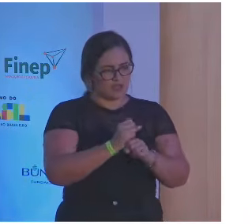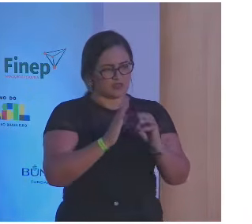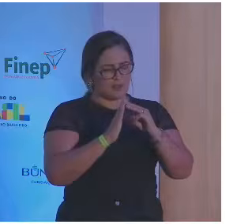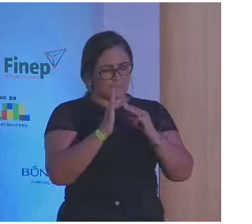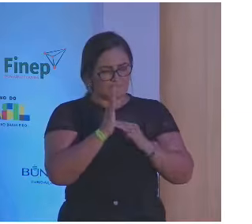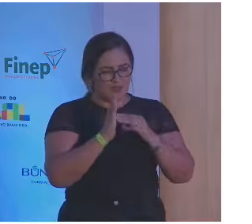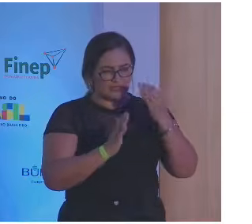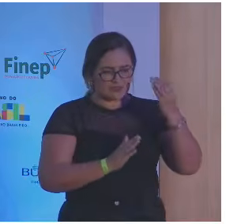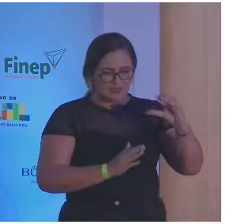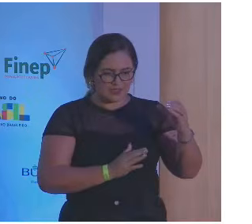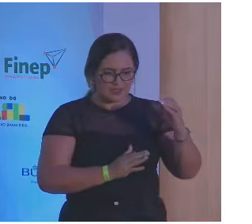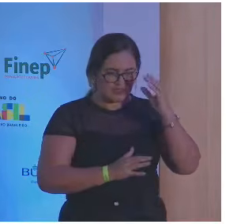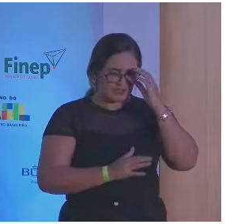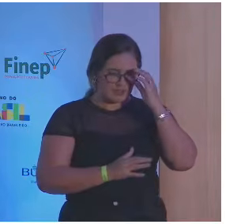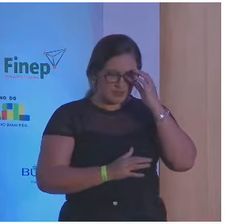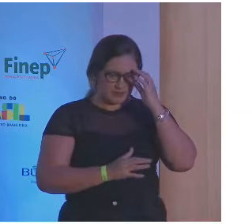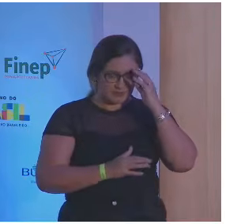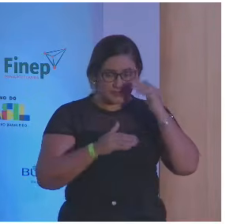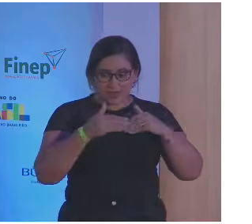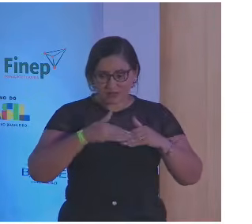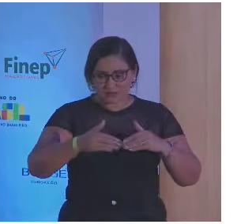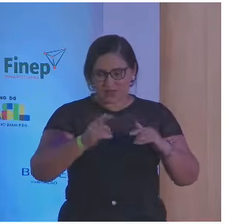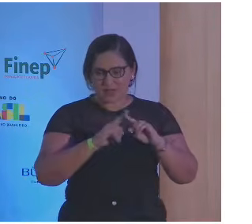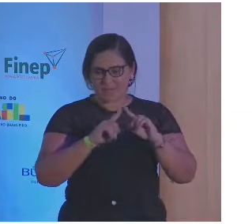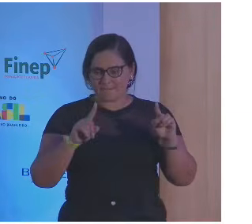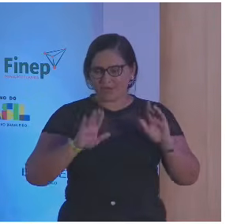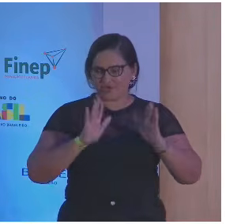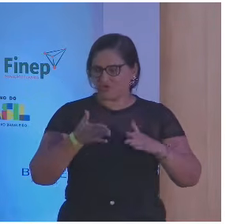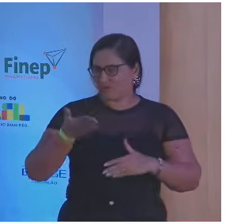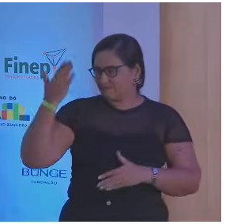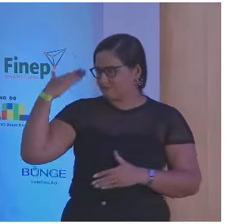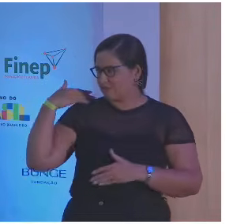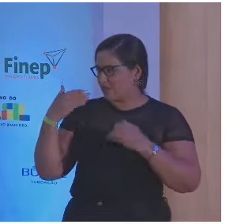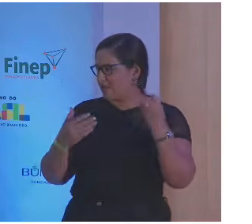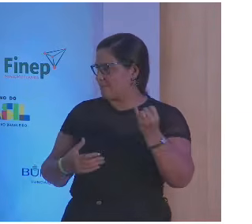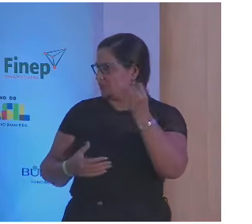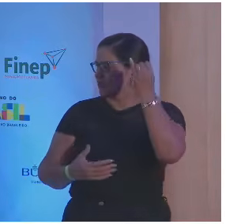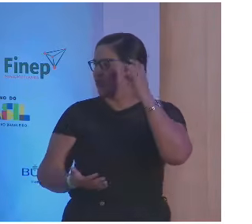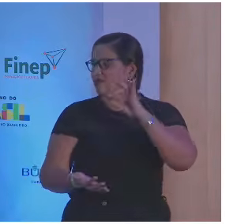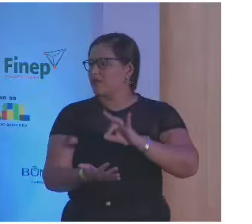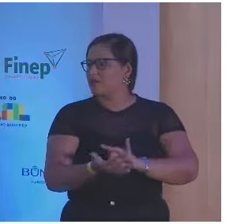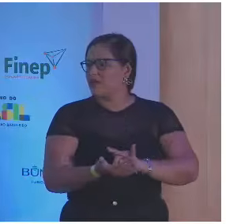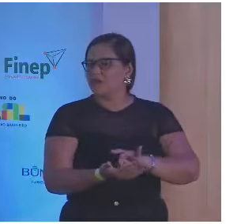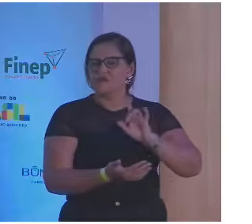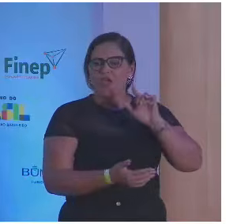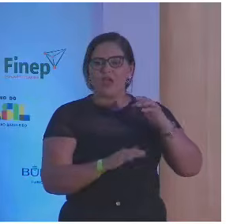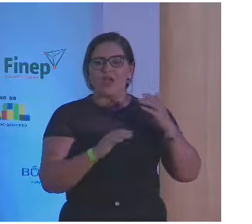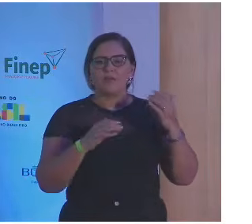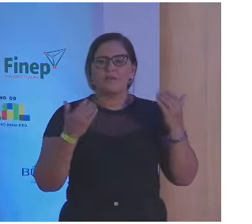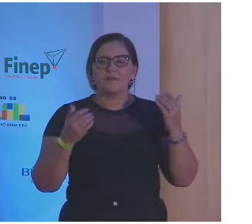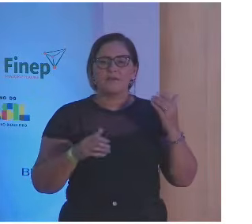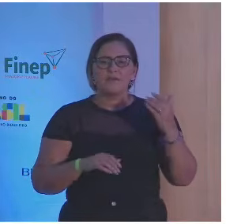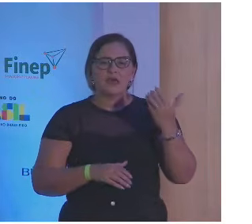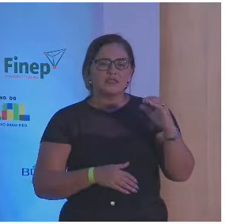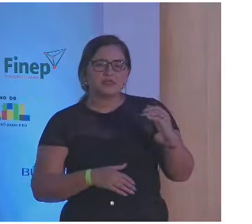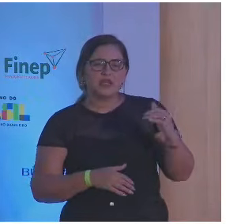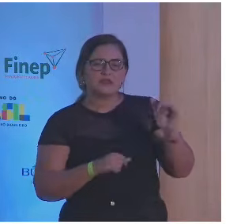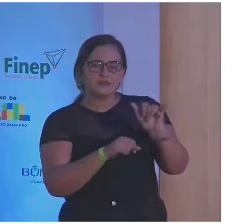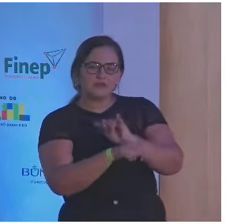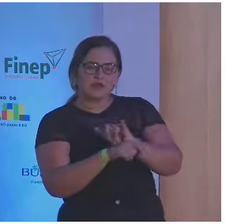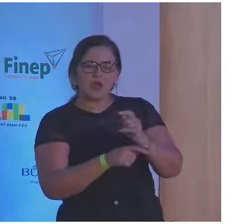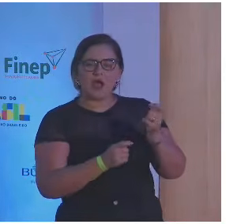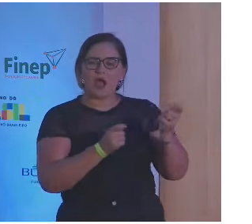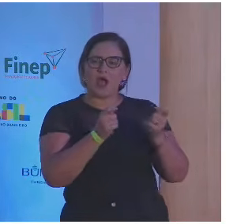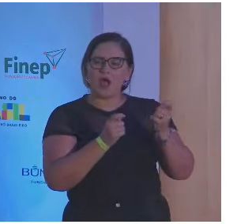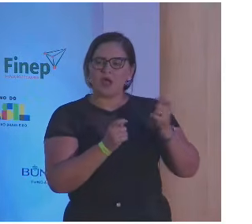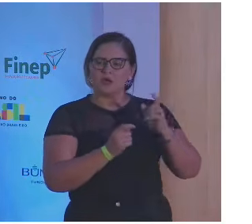científico atual. Mas já foi muito importante que, na verdade, a ciência era uma ferramenta para o poder de Deus.